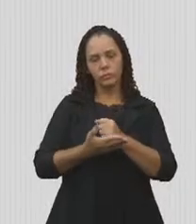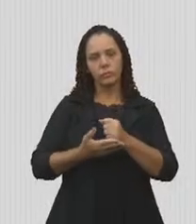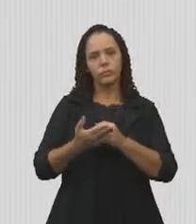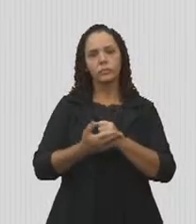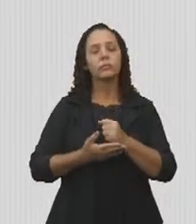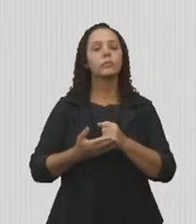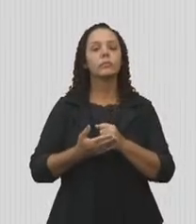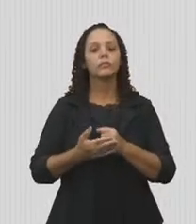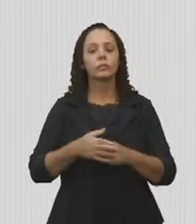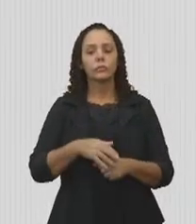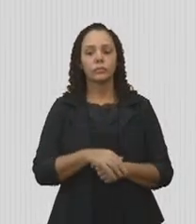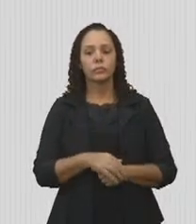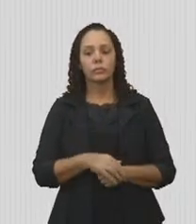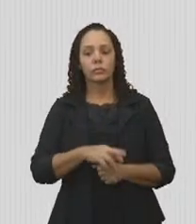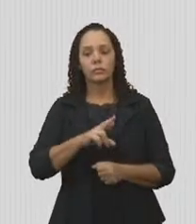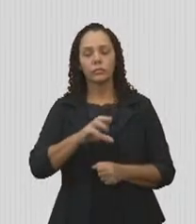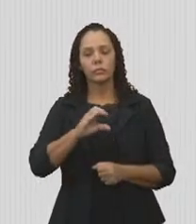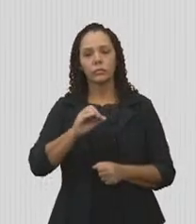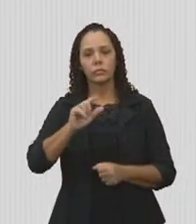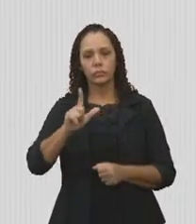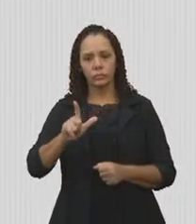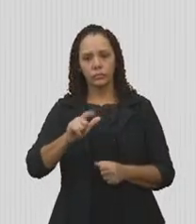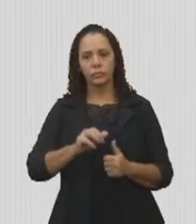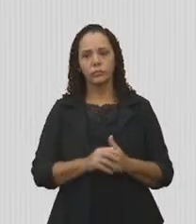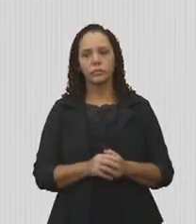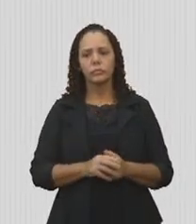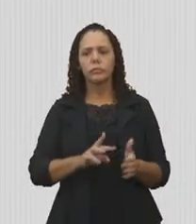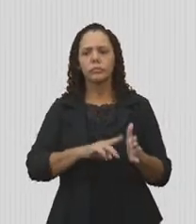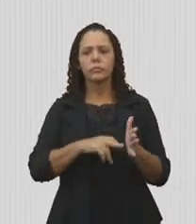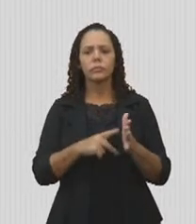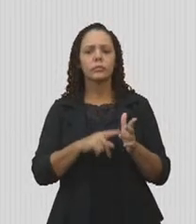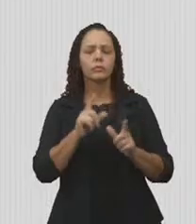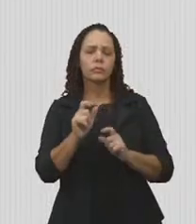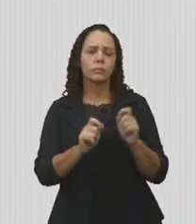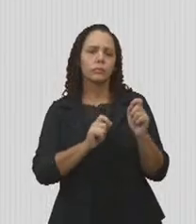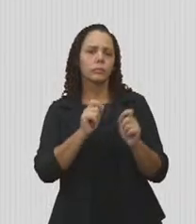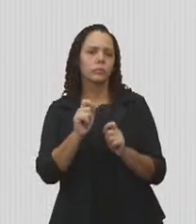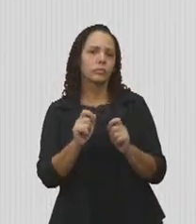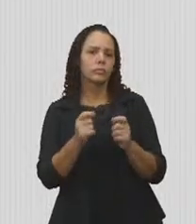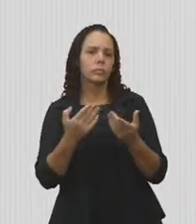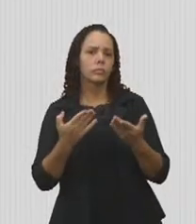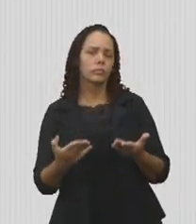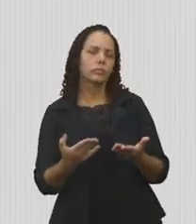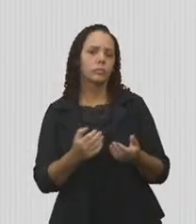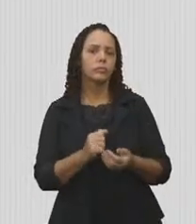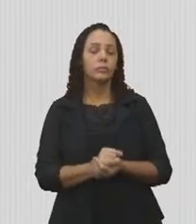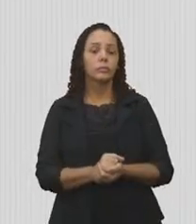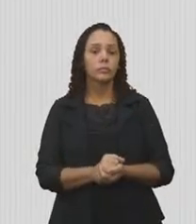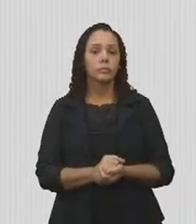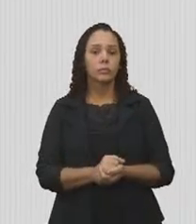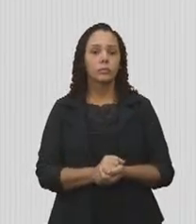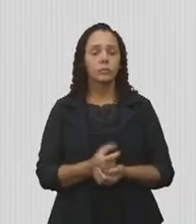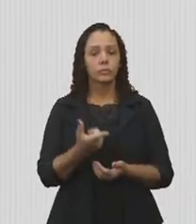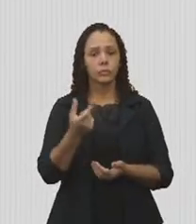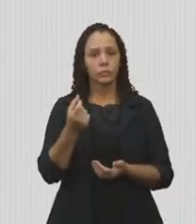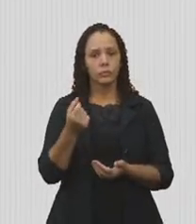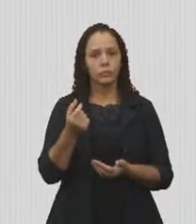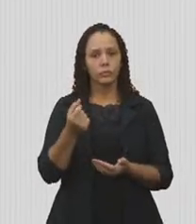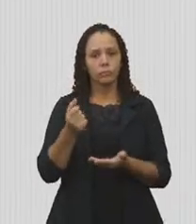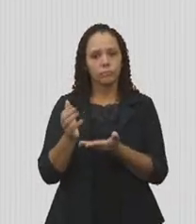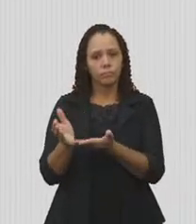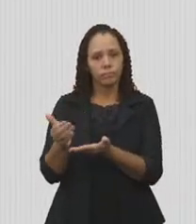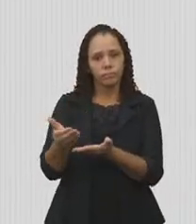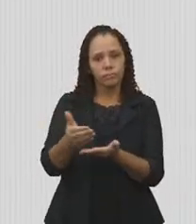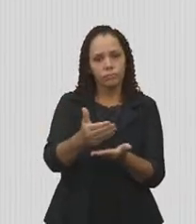na receita corrente líquida. O que é a receita corrente líquida? É aquela receita que, de fato, entra para o município para